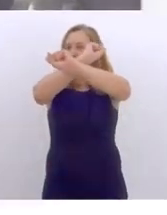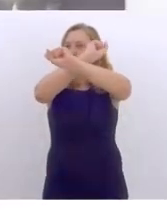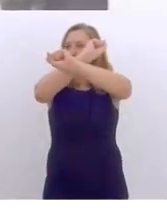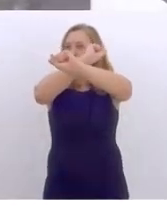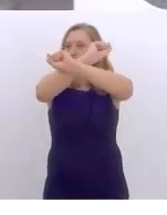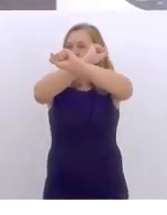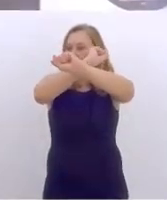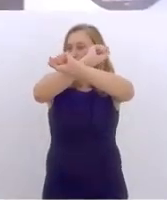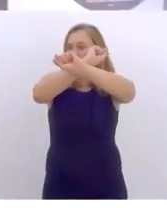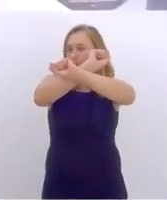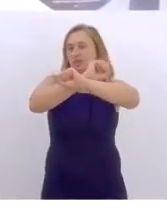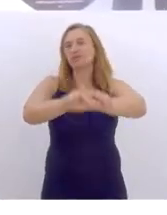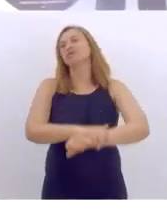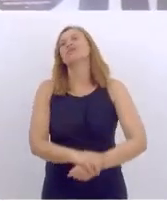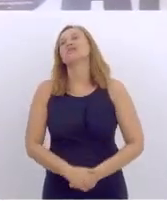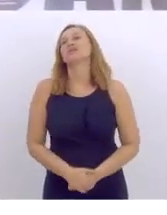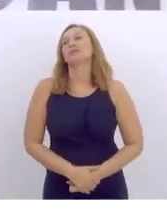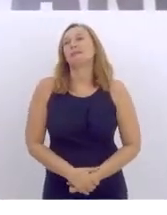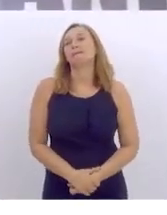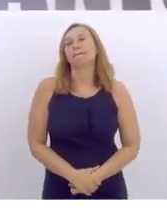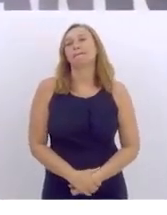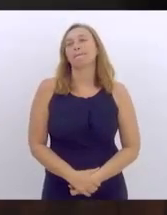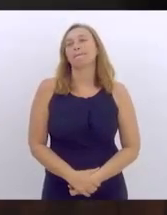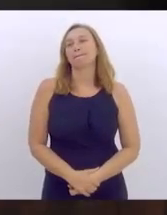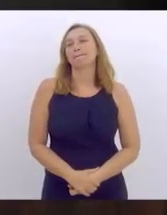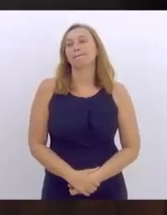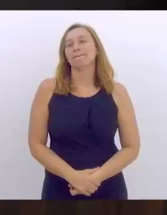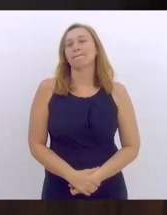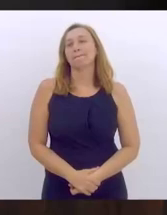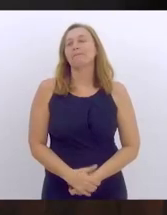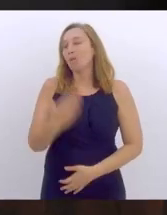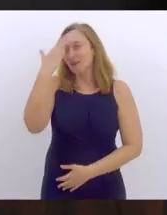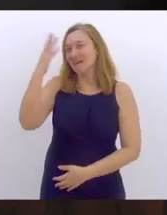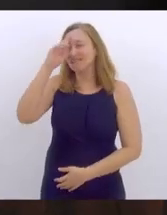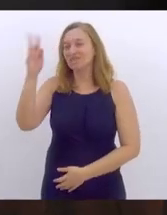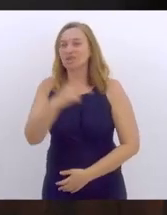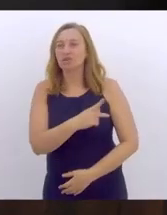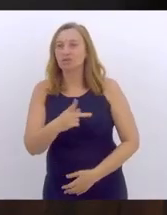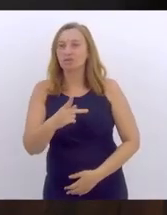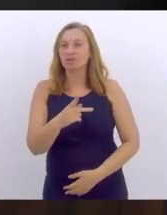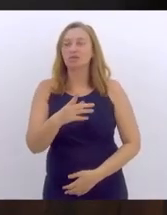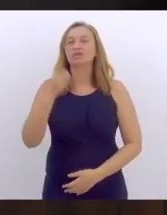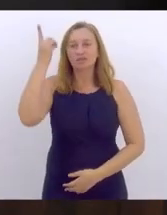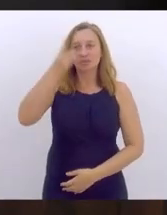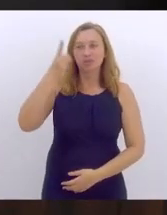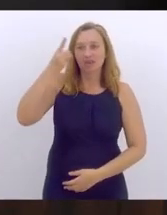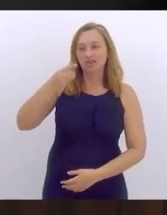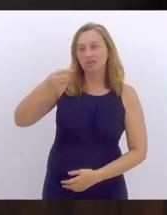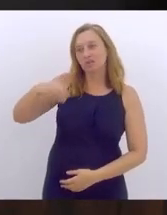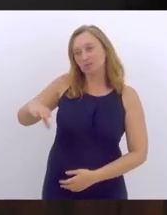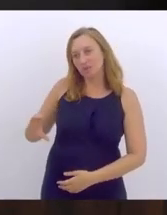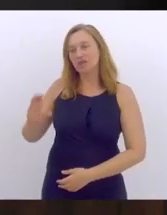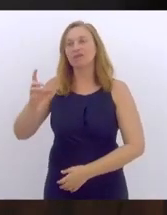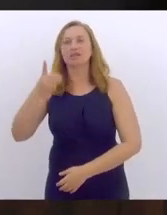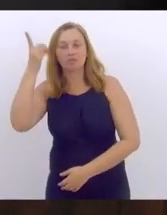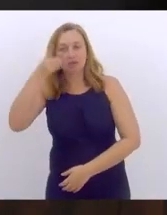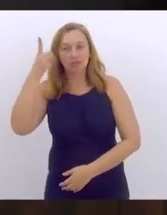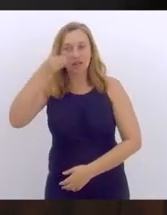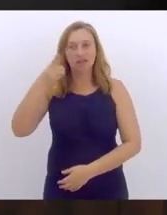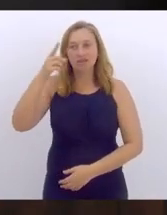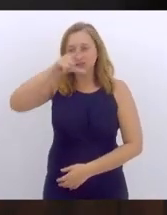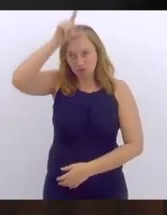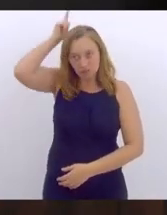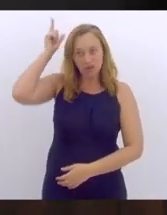Muito obrigada, senhor Carlos Mink. Convido agora o senhor deputado Luiz Paulo a fazer uso